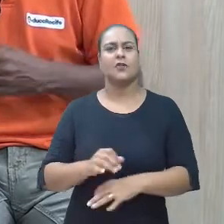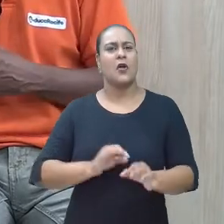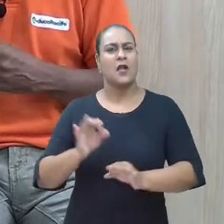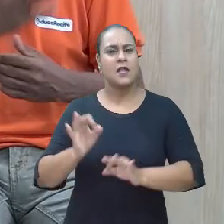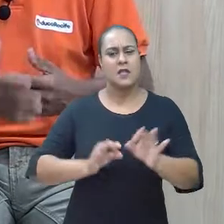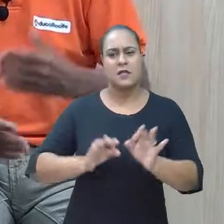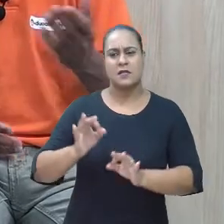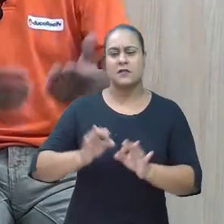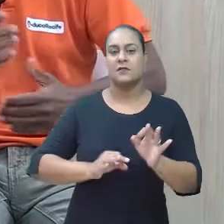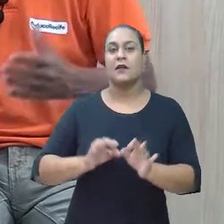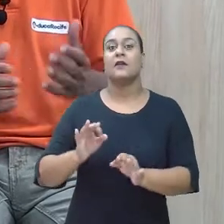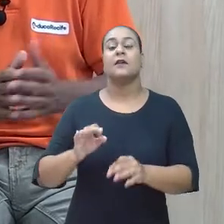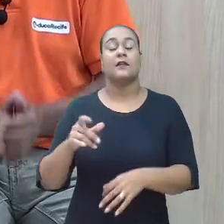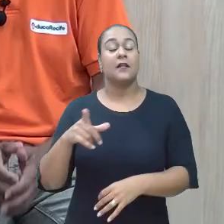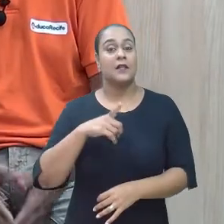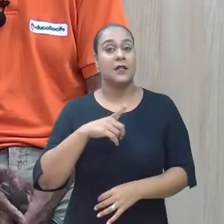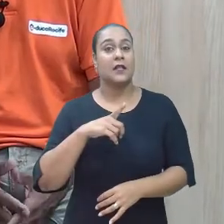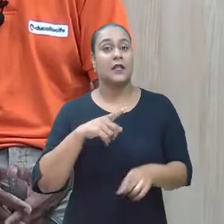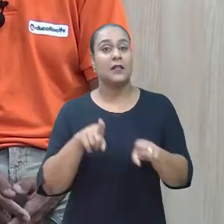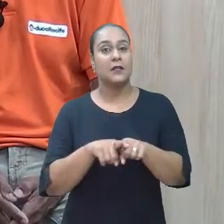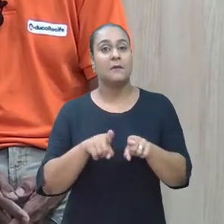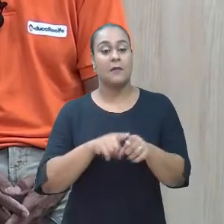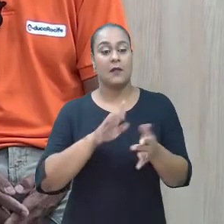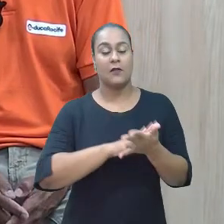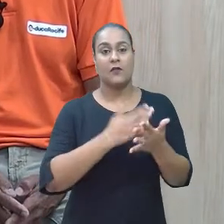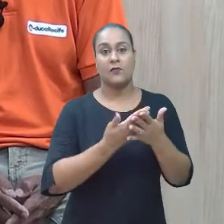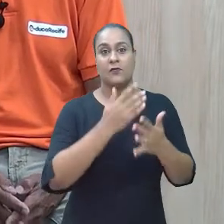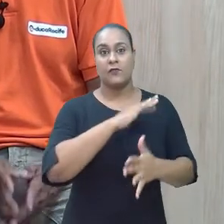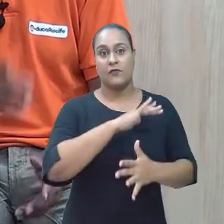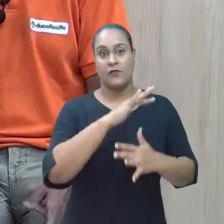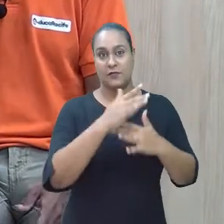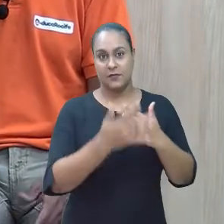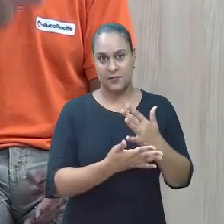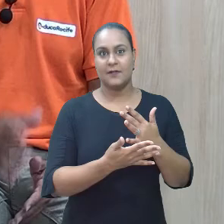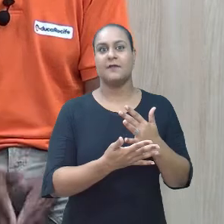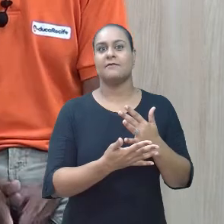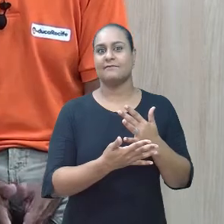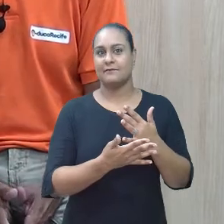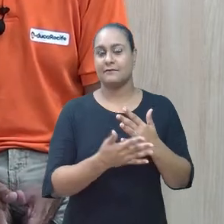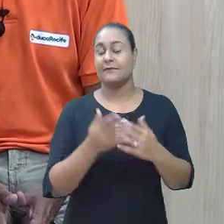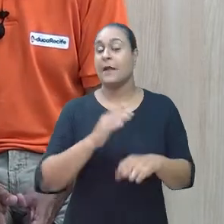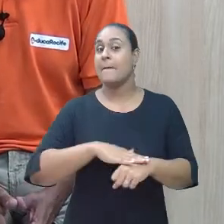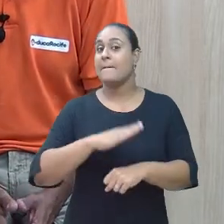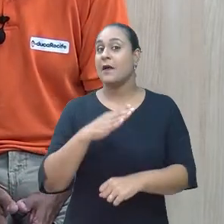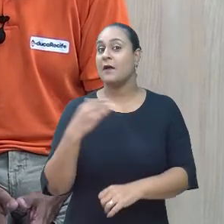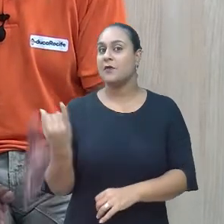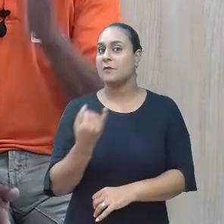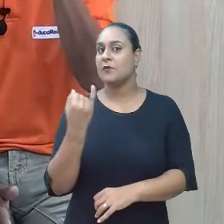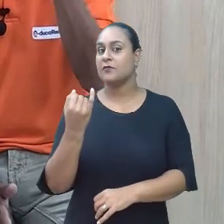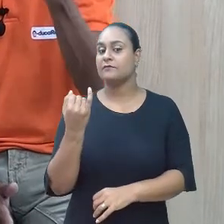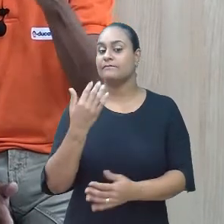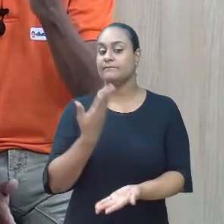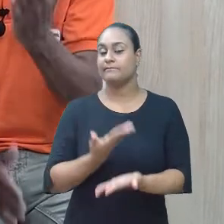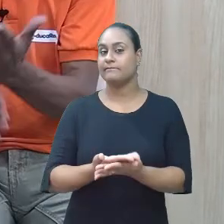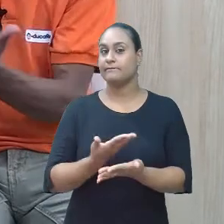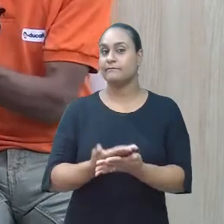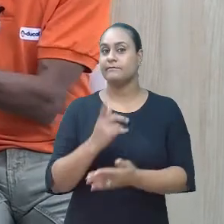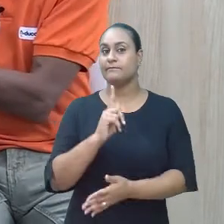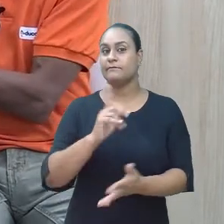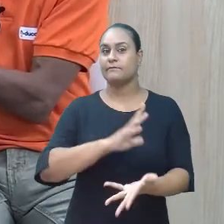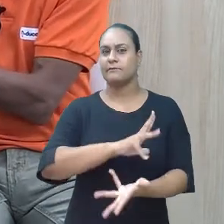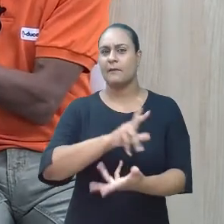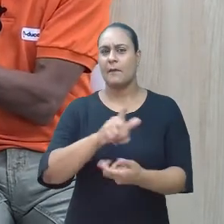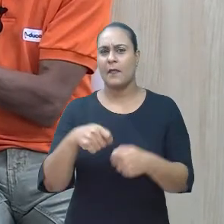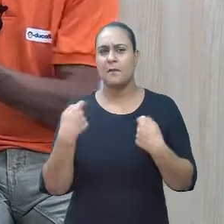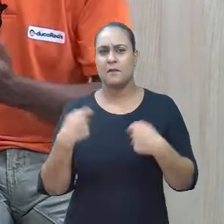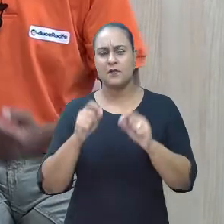aqui. Tá vendo aqui nossa colega aqui com vocês aqui fazendo a tradução do que a gente está falando. Mas uma coisa importante, aula de geografia sempre necessário o quê?